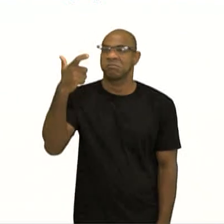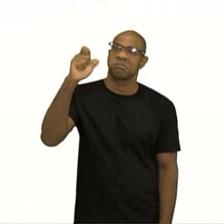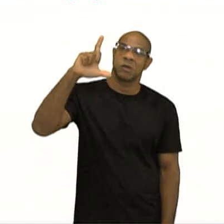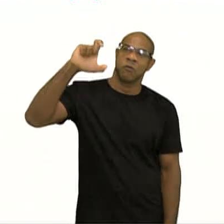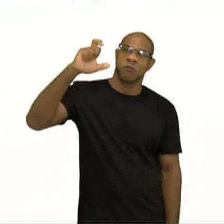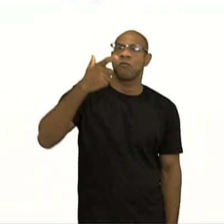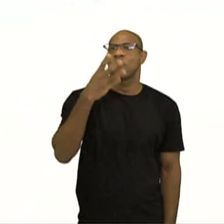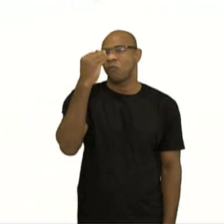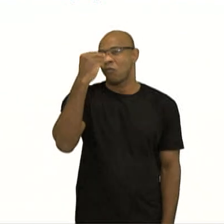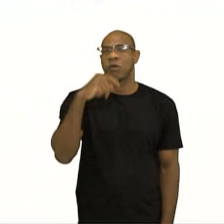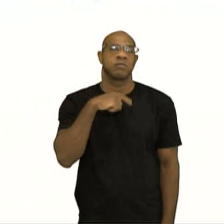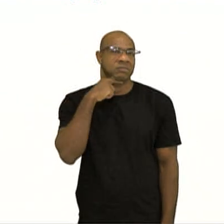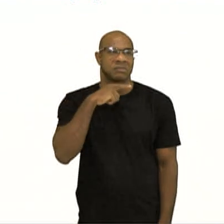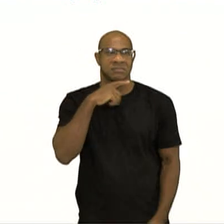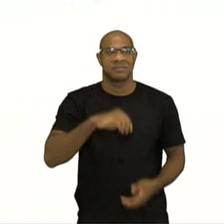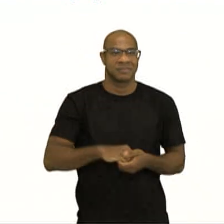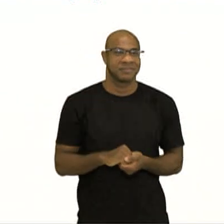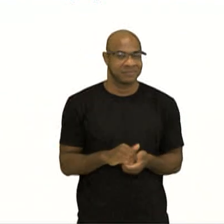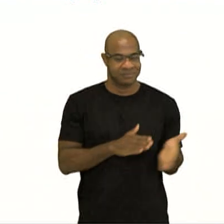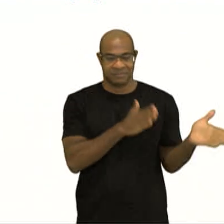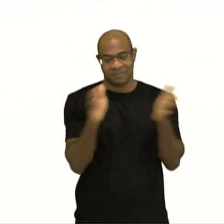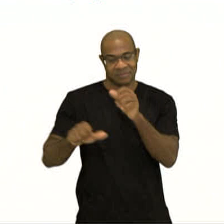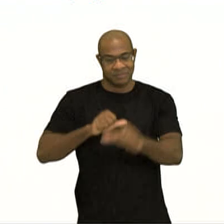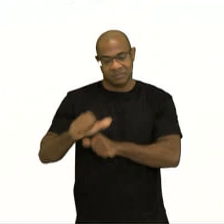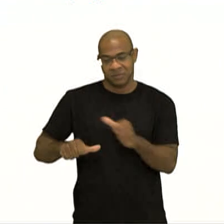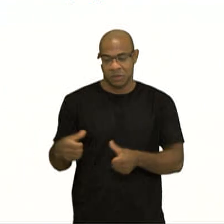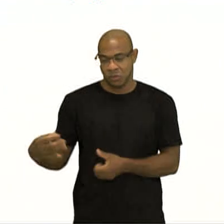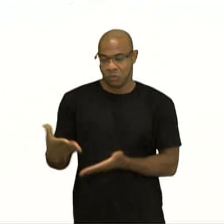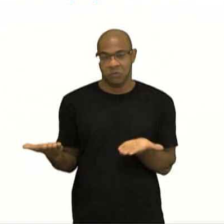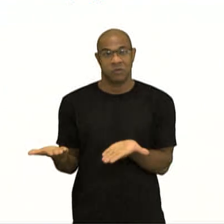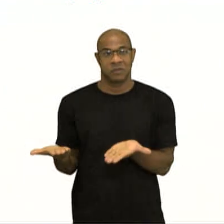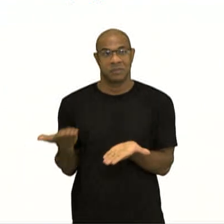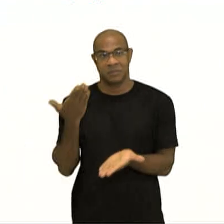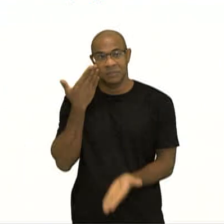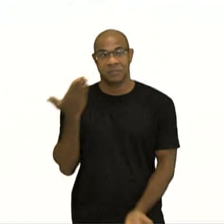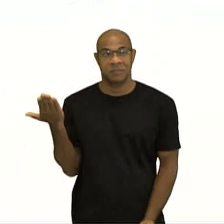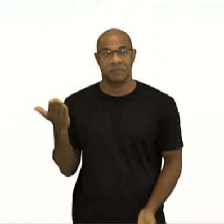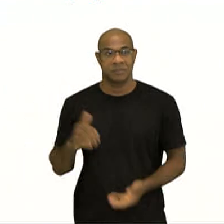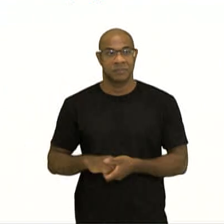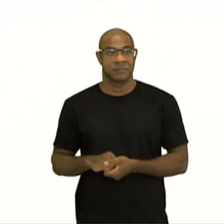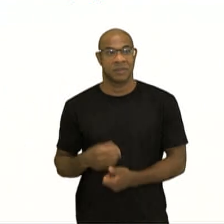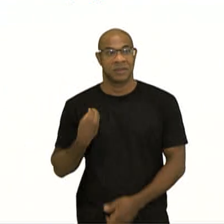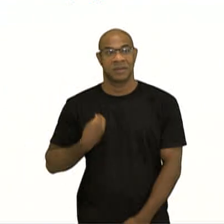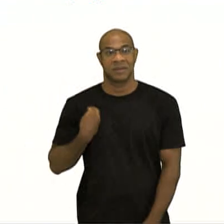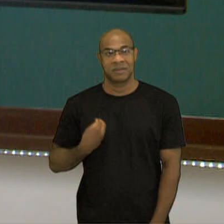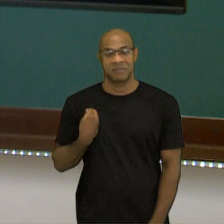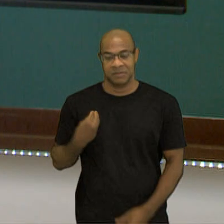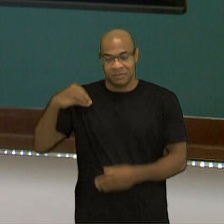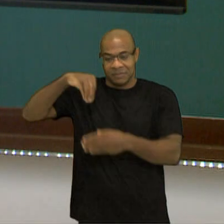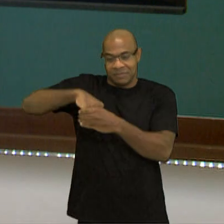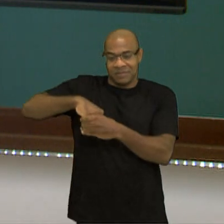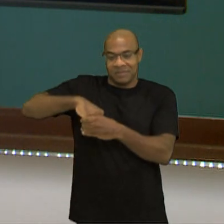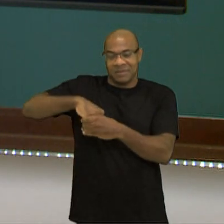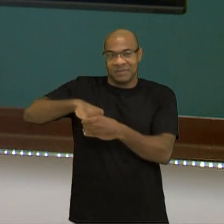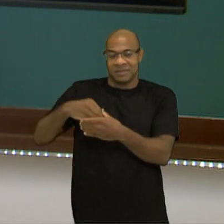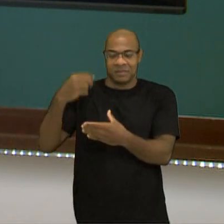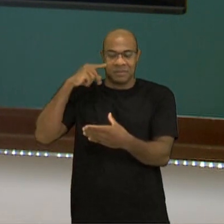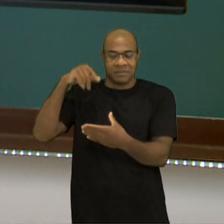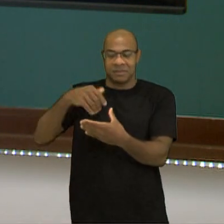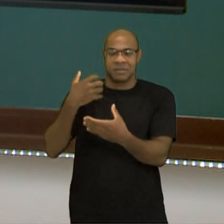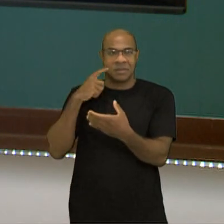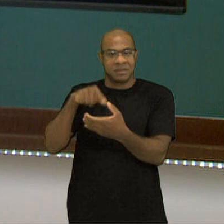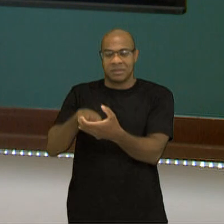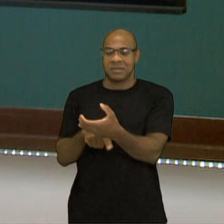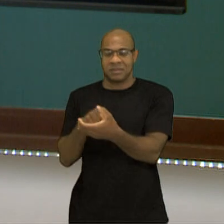né? Nossa, como que mudou? Porque, nossa, hoje a minha vida está no meu celular, sabe? As minhas aulas eu salvo